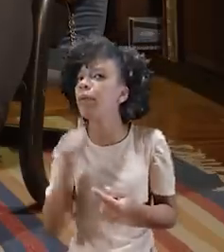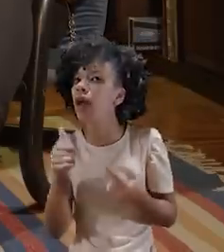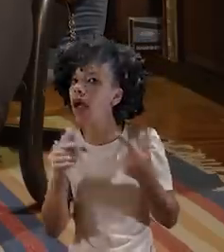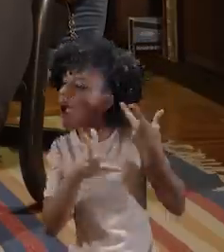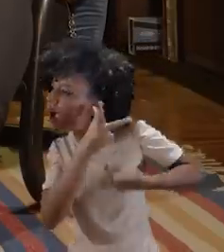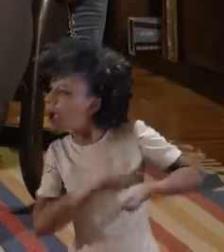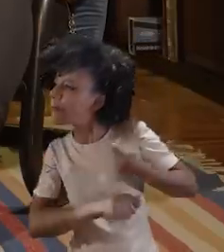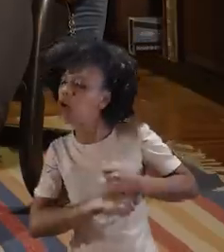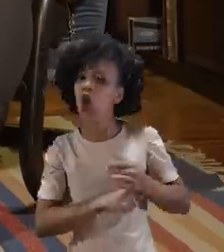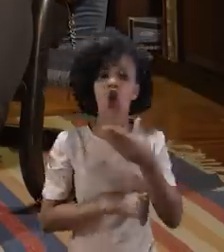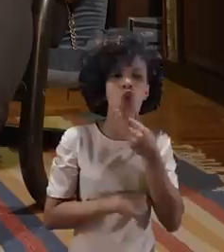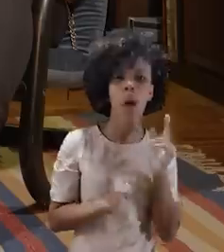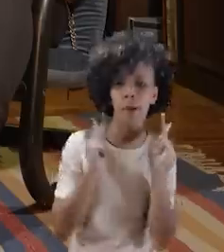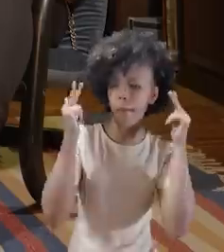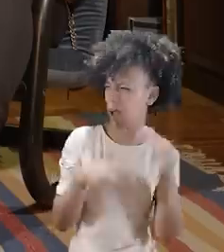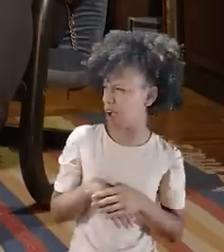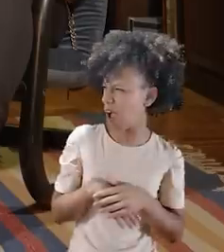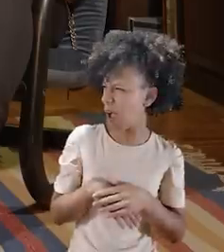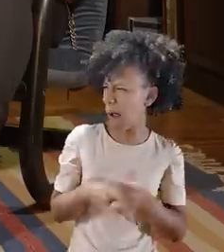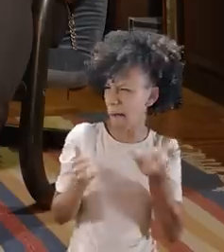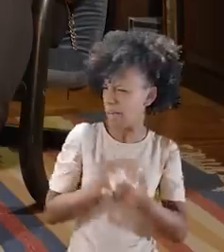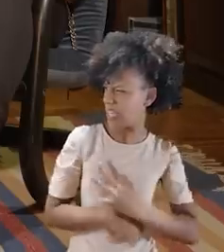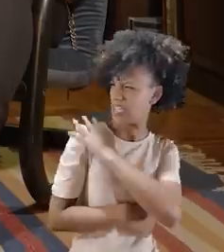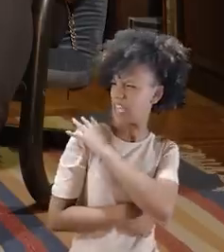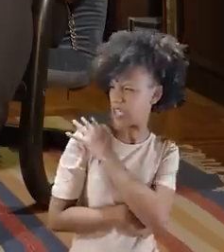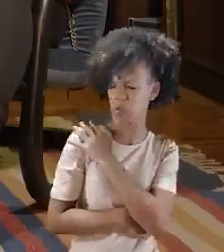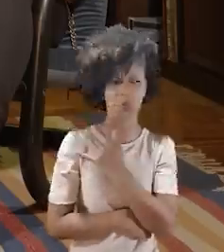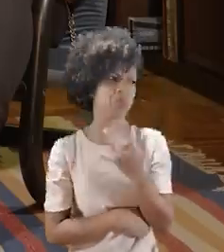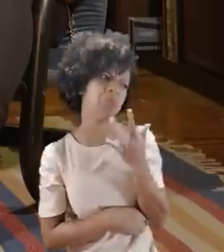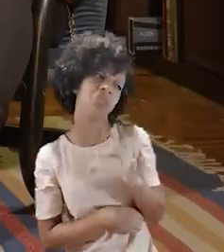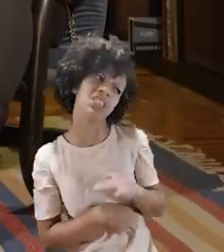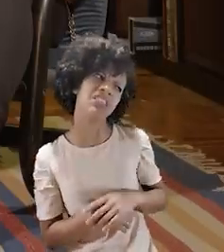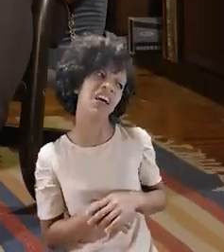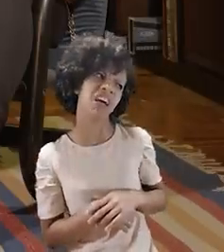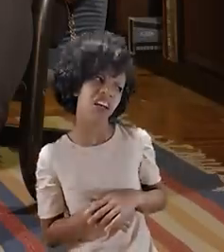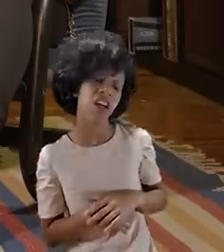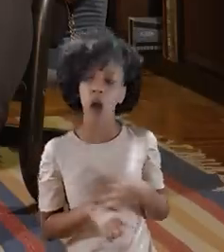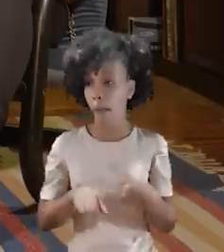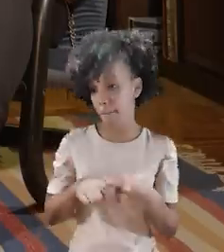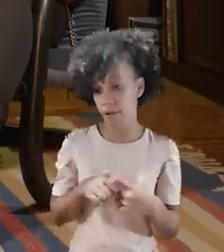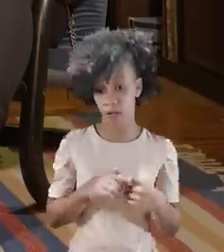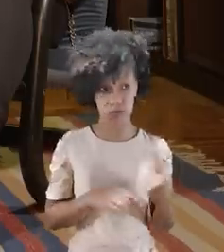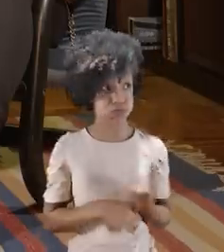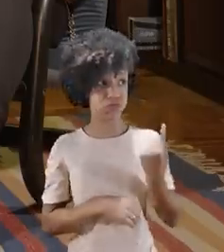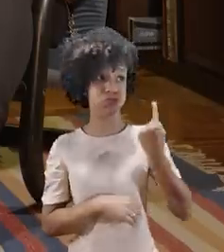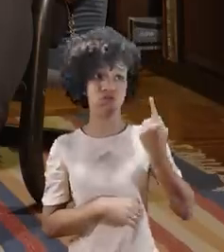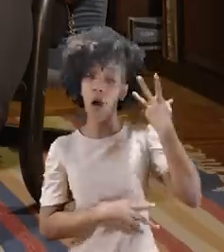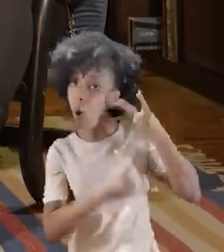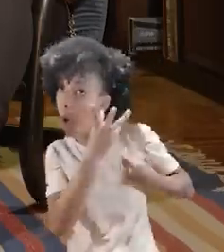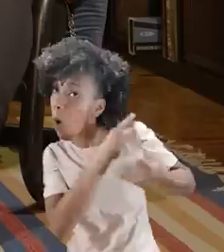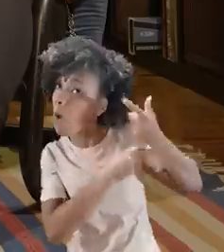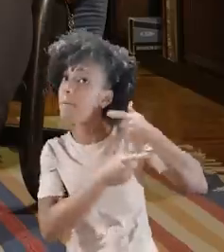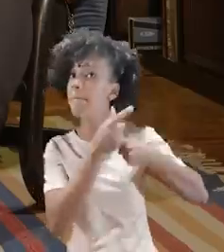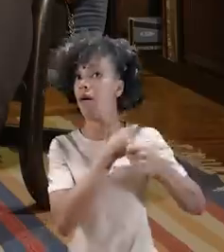cabelo grande Porque que o homem cabelo curto mas tem coisas exército né maior que o seu cabelo mas o cara